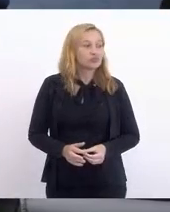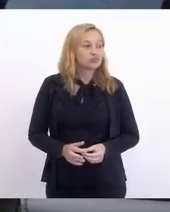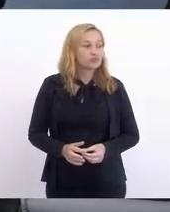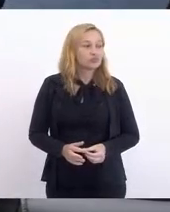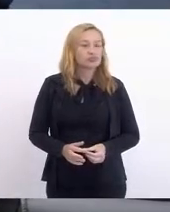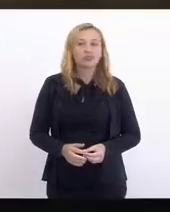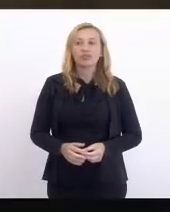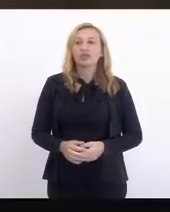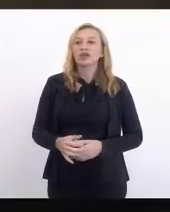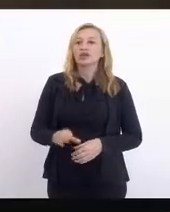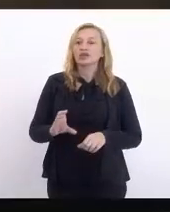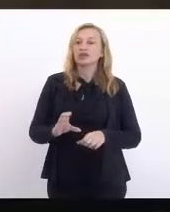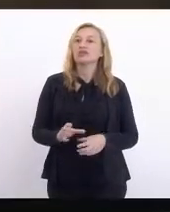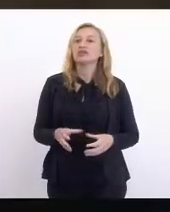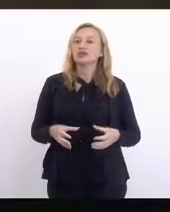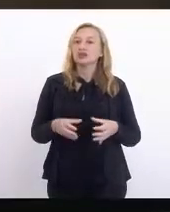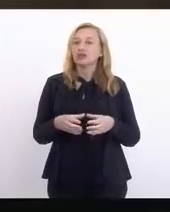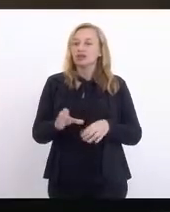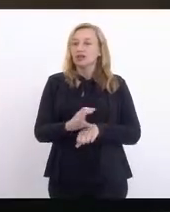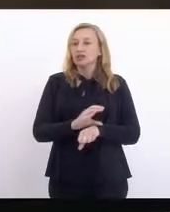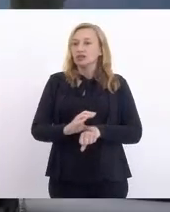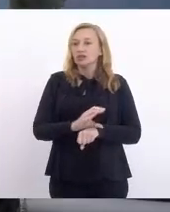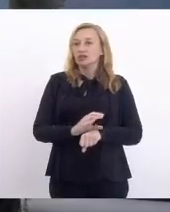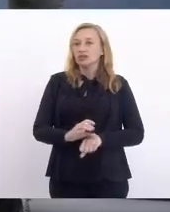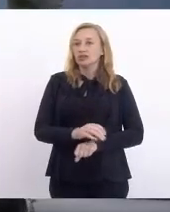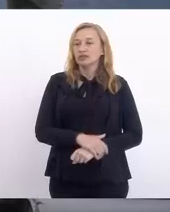o parecer pela constitucionalidade